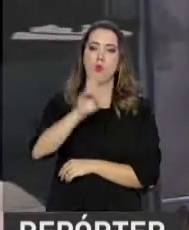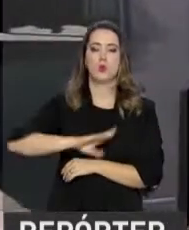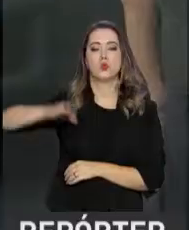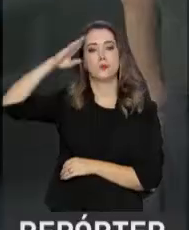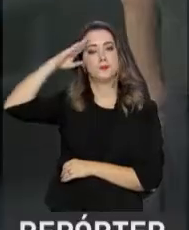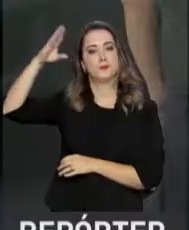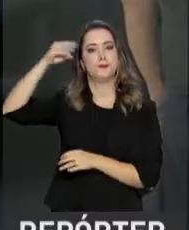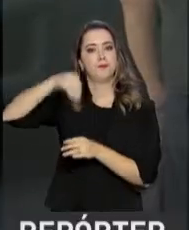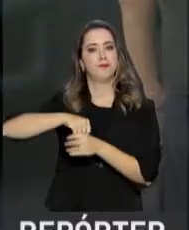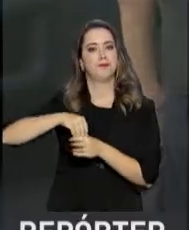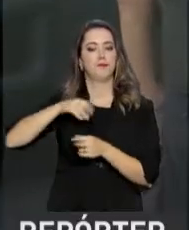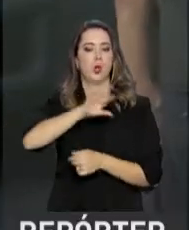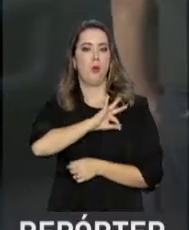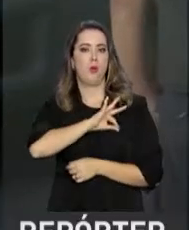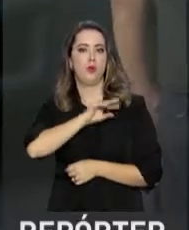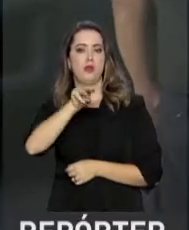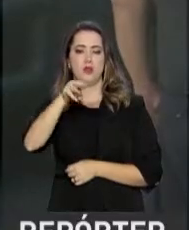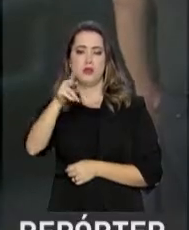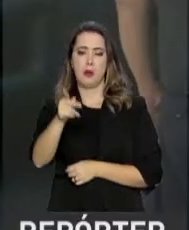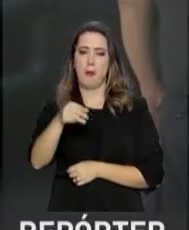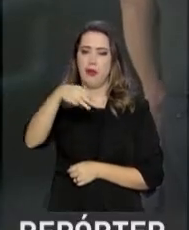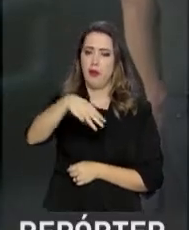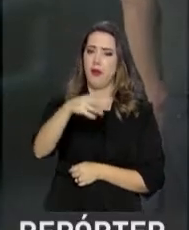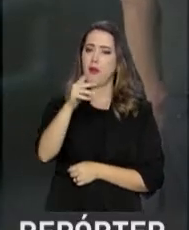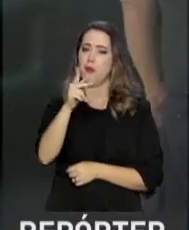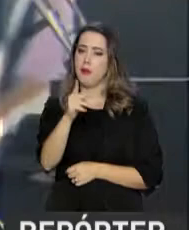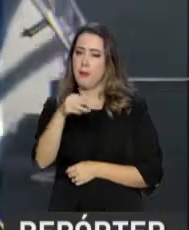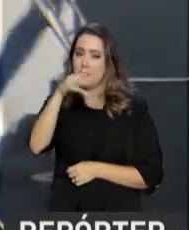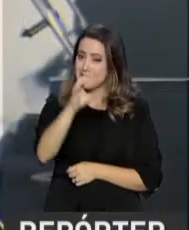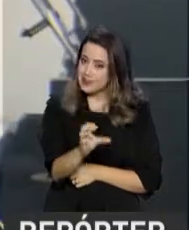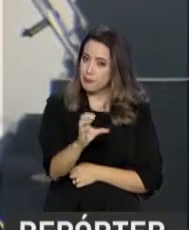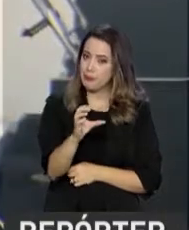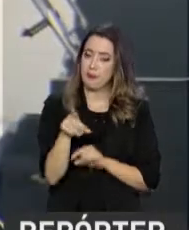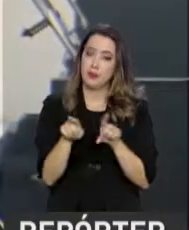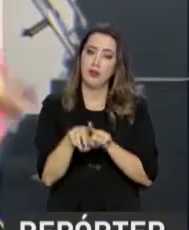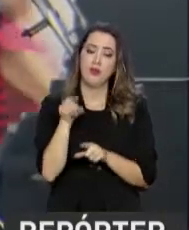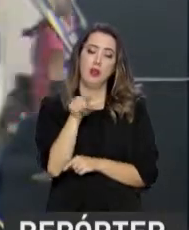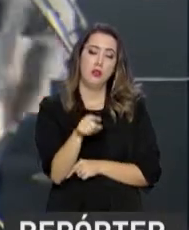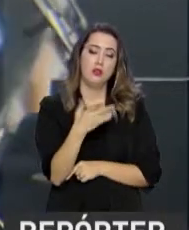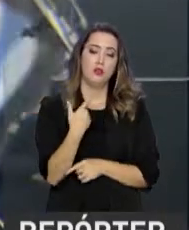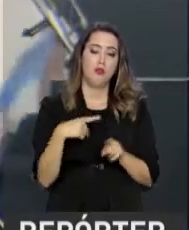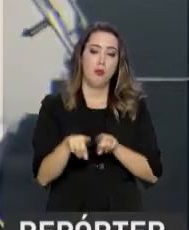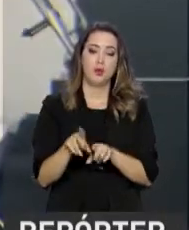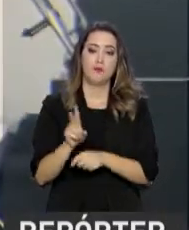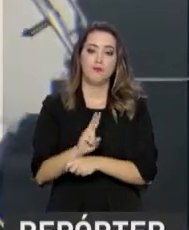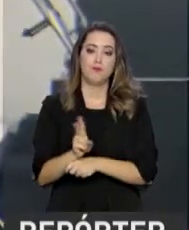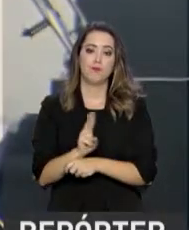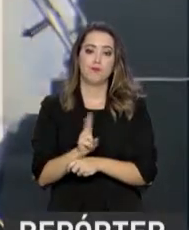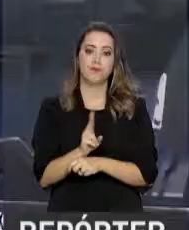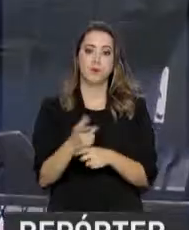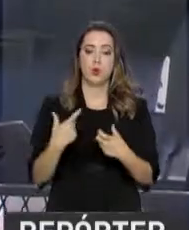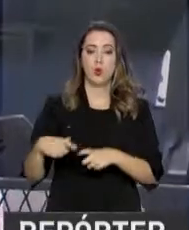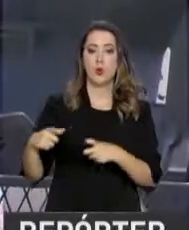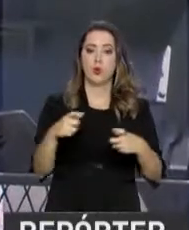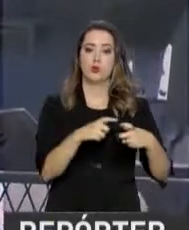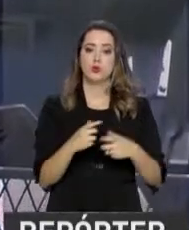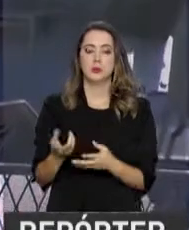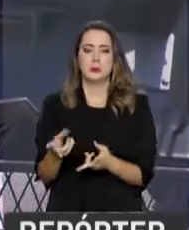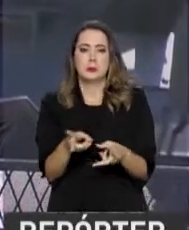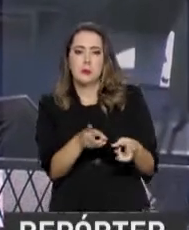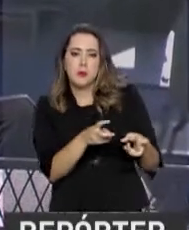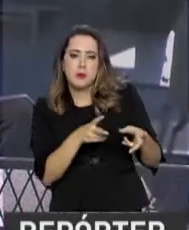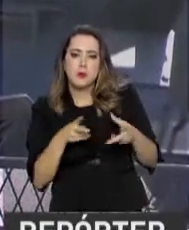armadas polícias civil e militar também tem feito inspeções em unidades de segurança do estado para fazer uma avaliação